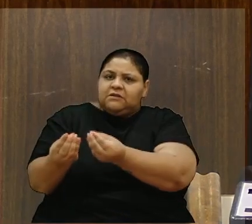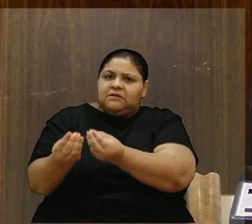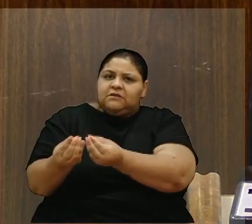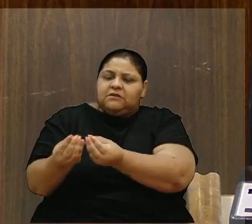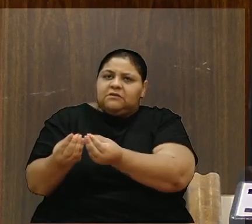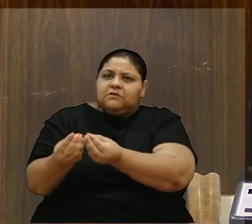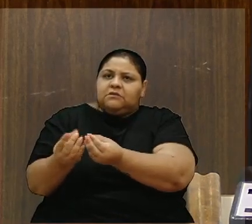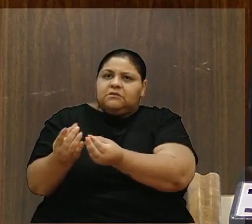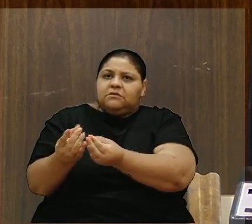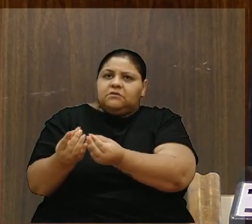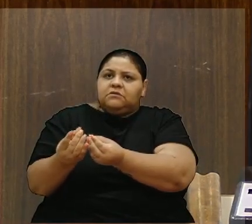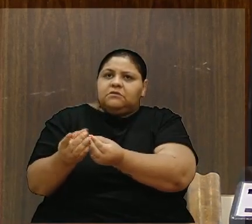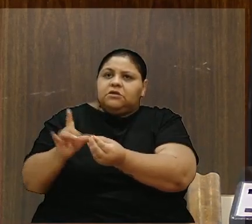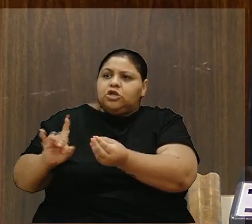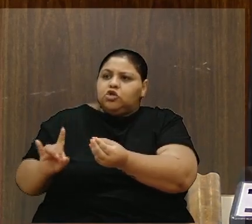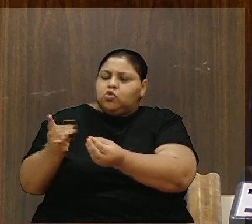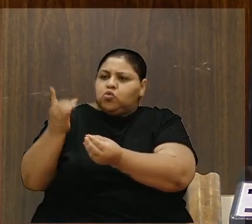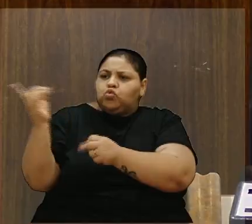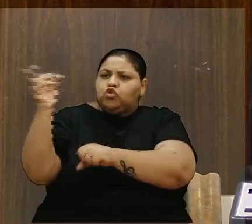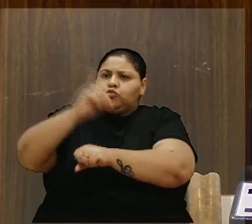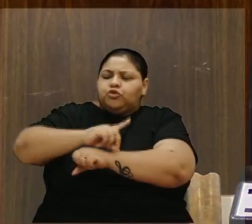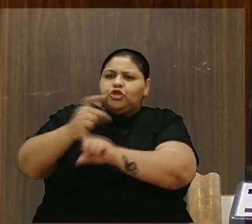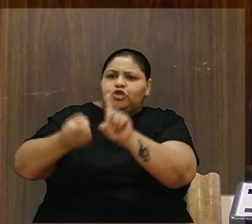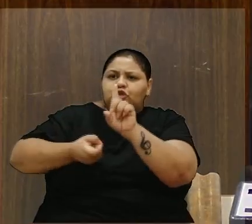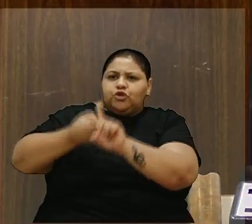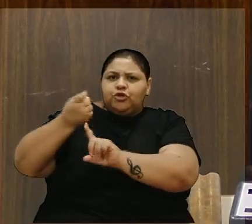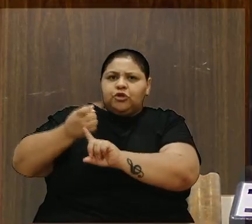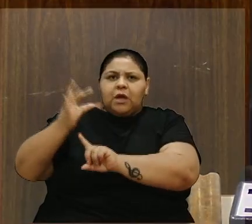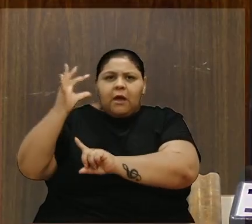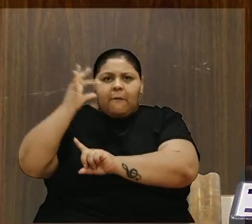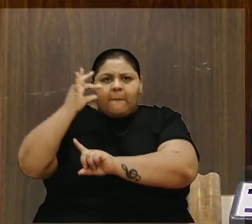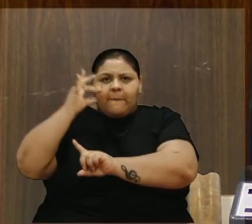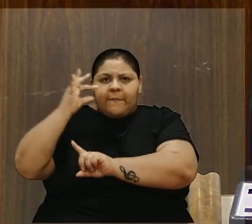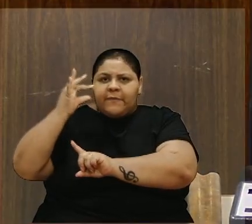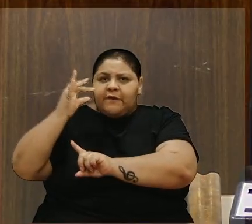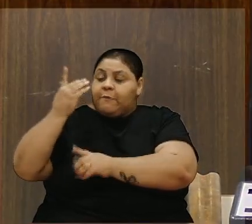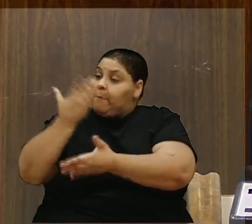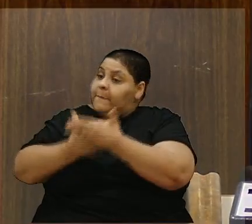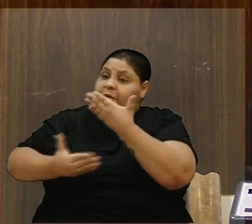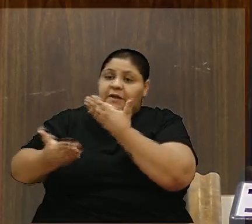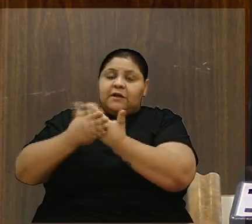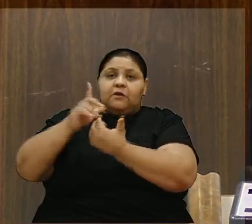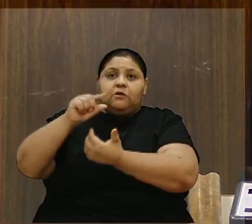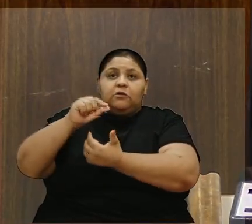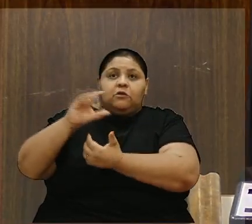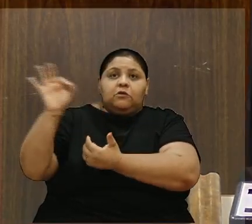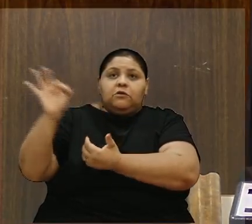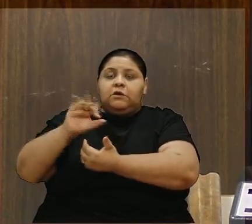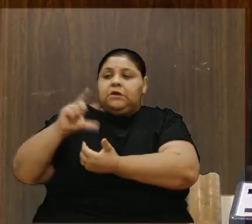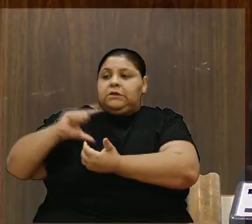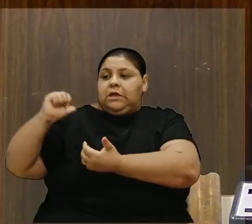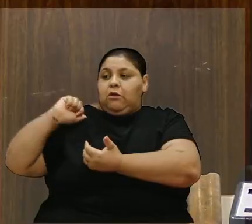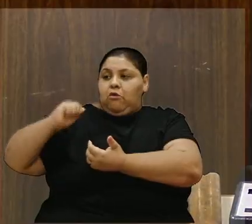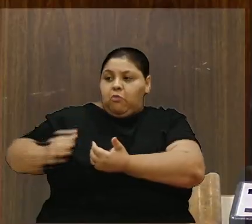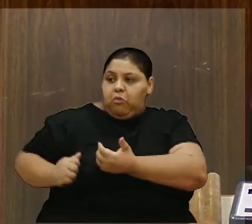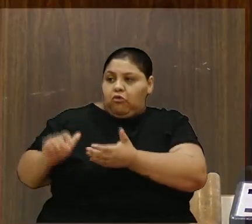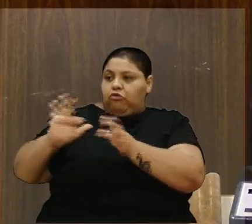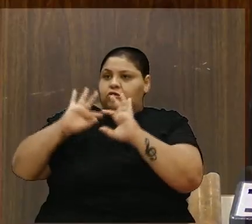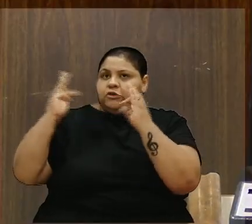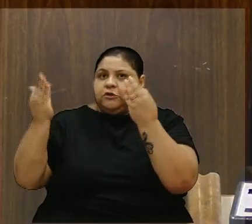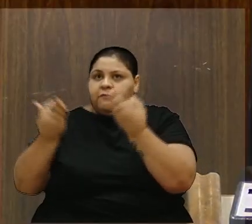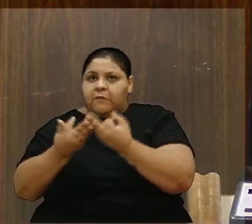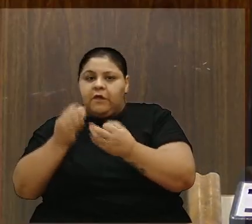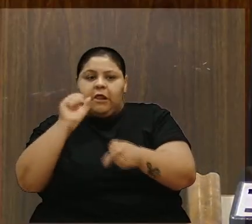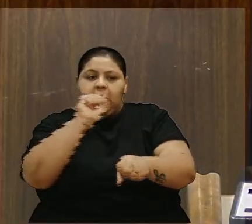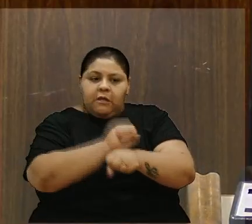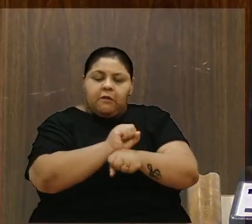crianças sempre no último dia do mês, e a frequência tem que ser total, 100%, porque tem a questão da Bolsa Família, presença, FICAI,